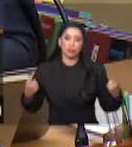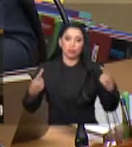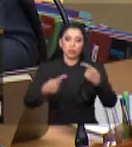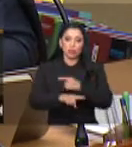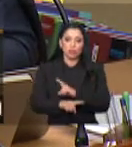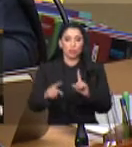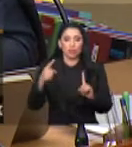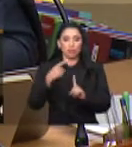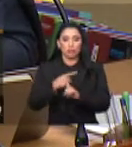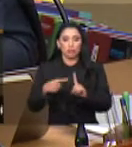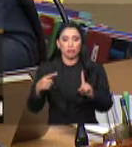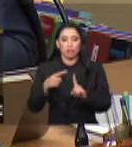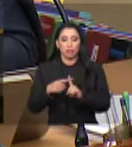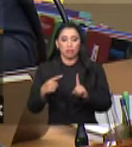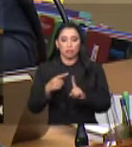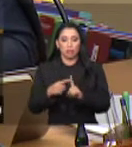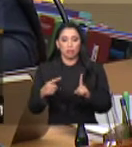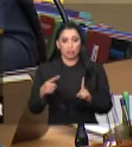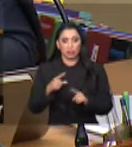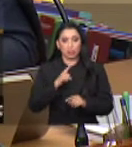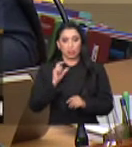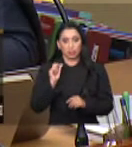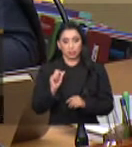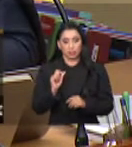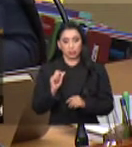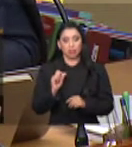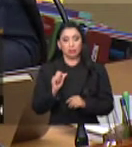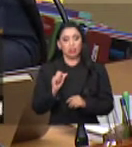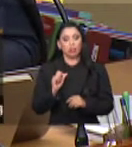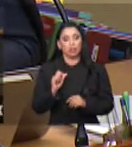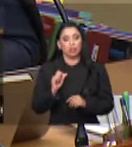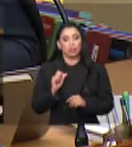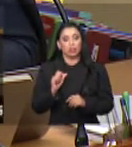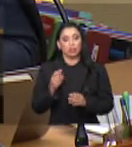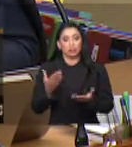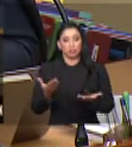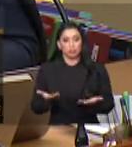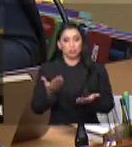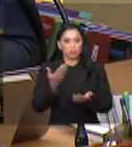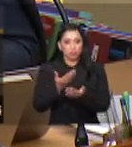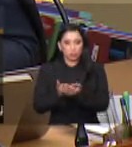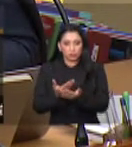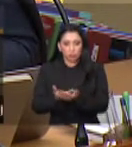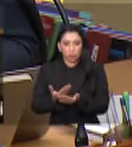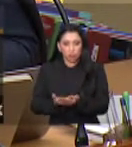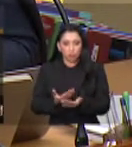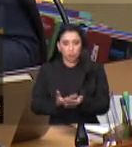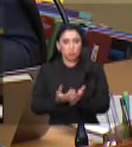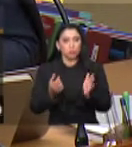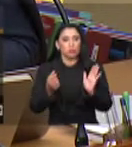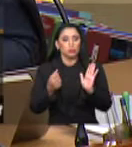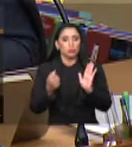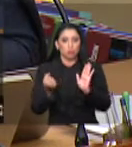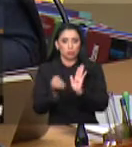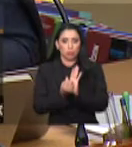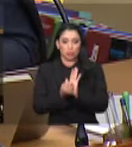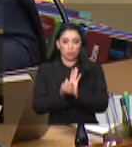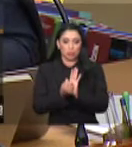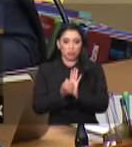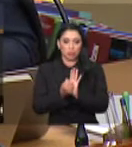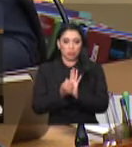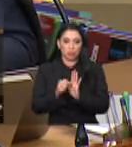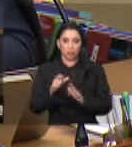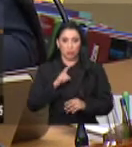parcial que apresentarei é fácil registro de um estudo aprofundado com doutrina e